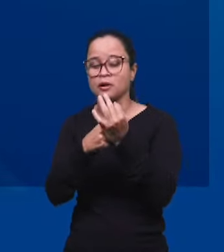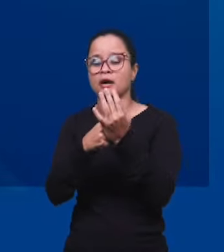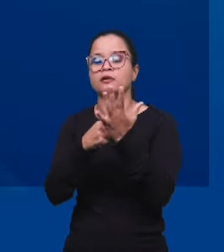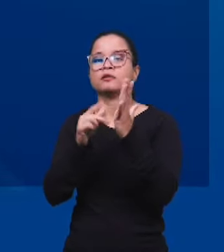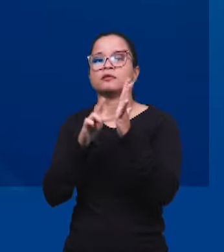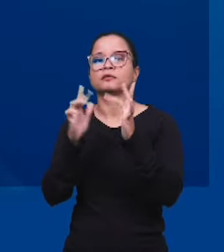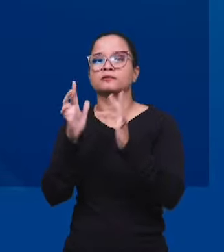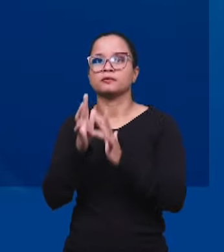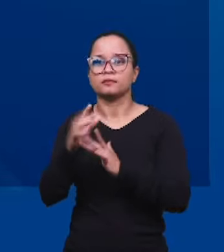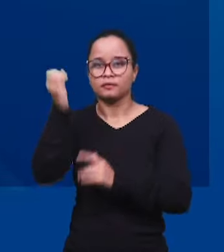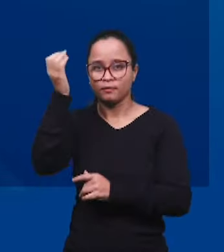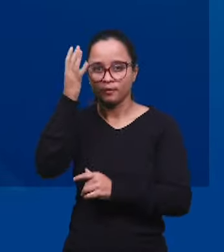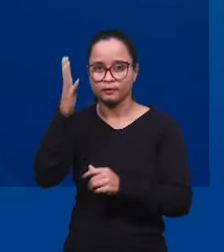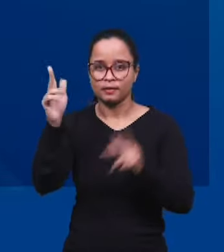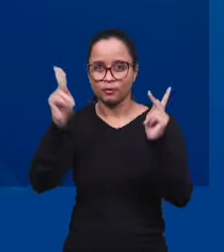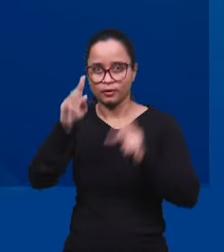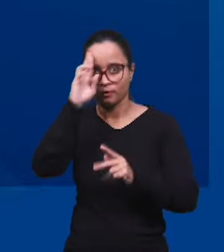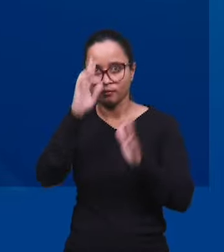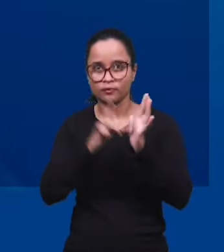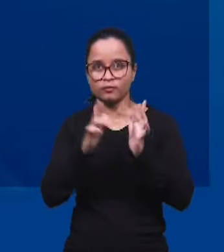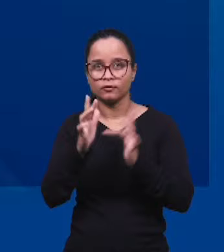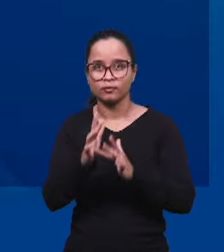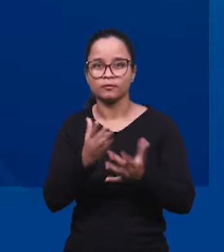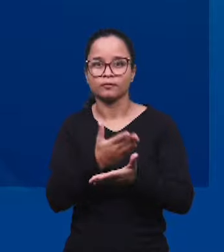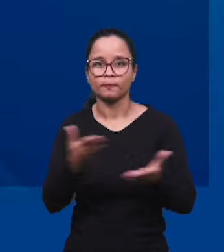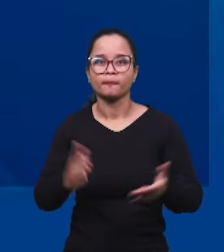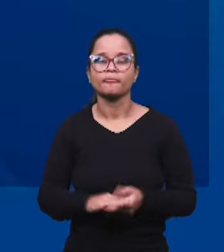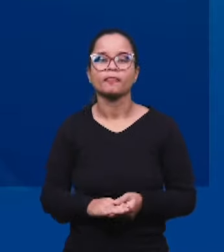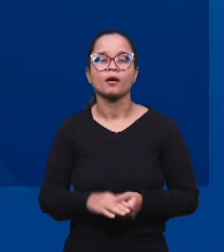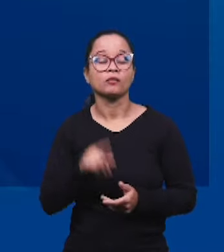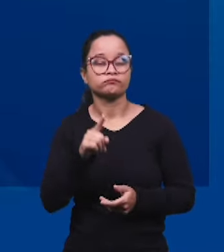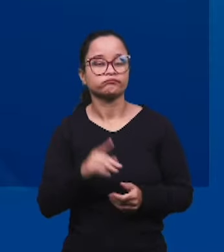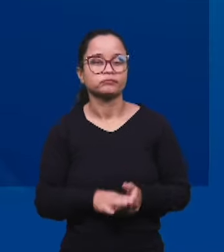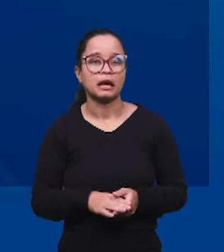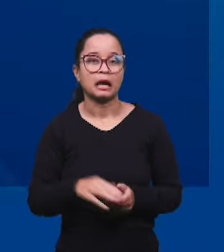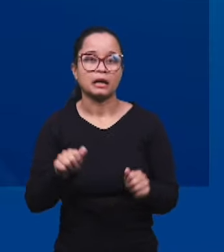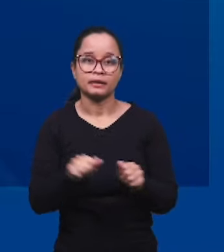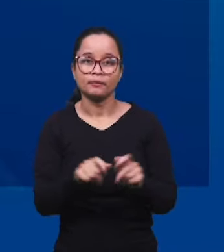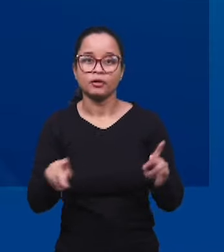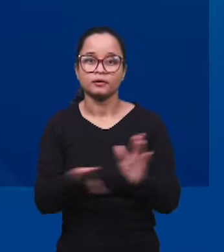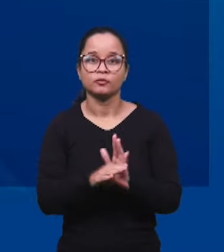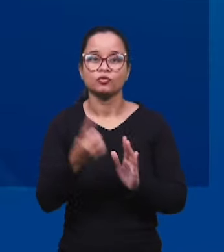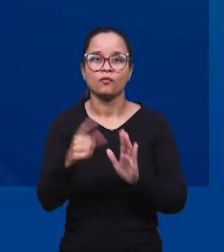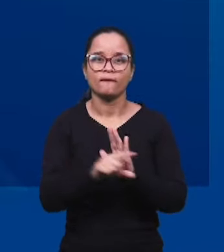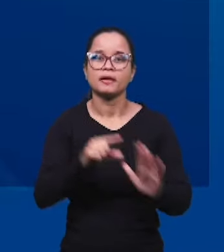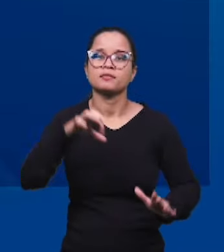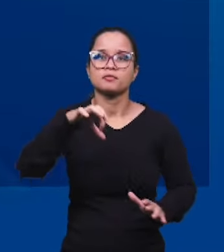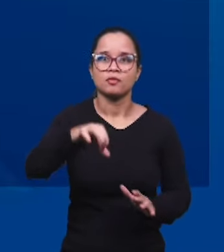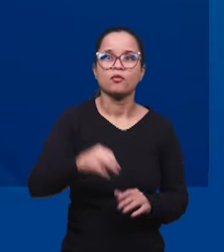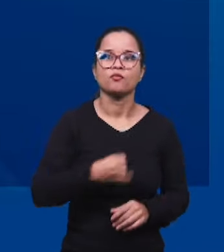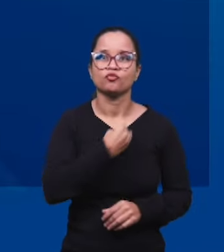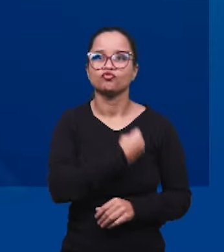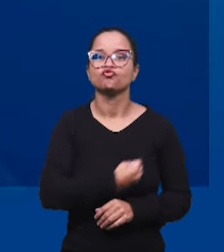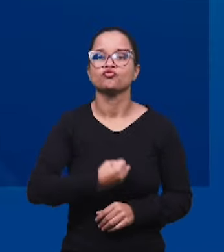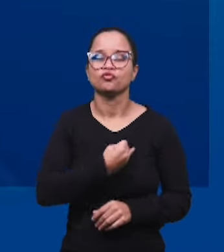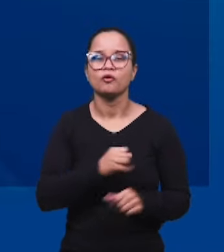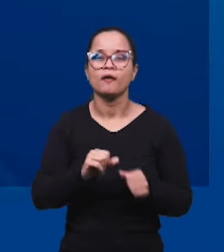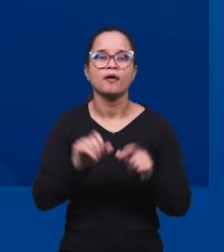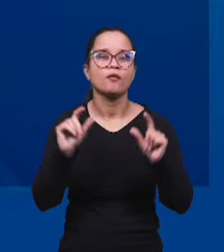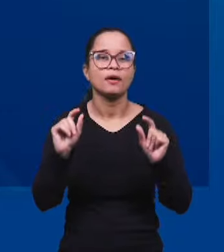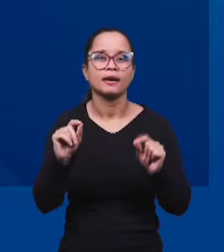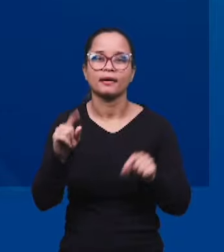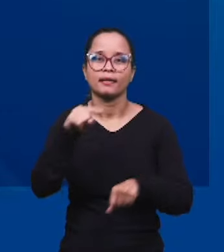revelados. A paz do Senhor Jesus, irmão. Vitor, lendo Apocalipse capítulo 1, verso 9, o que João estava fazendo na ilha